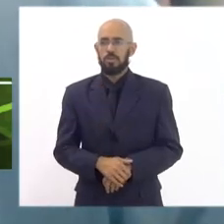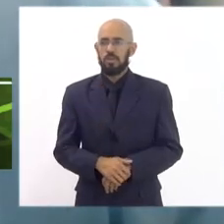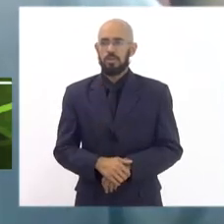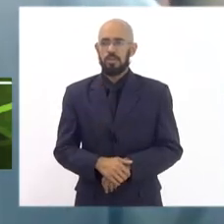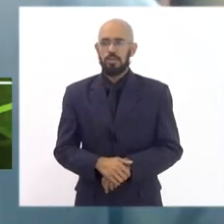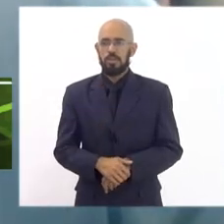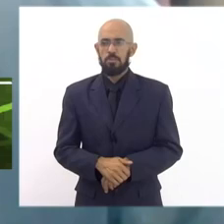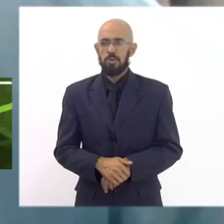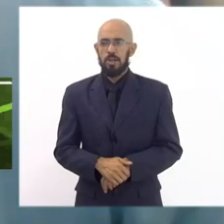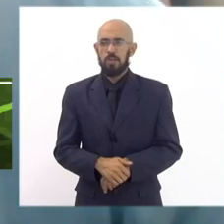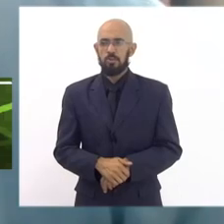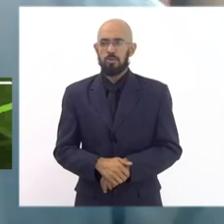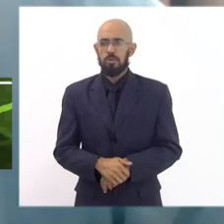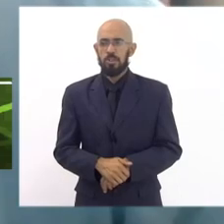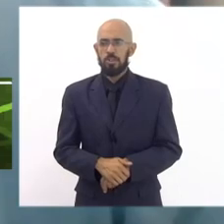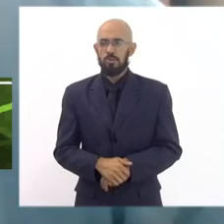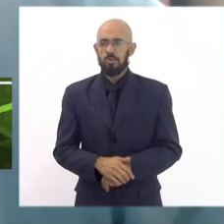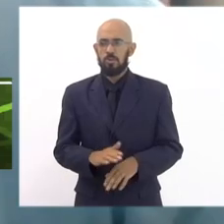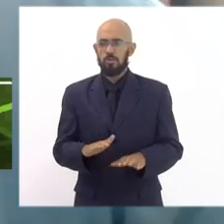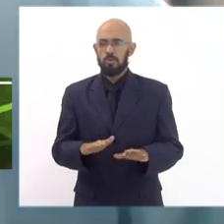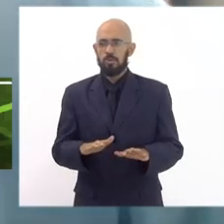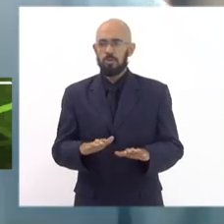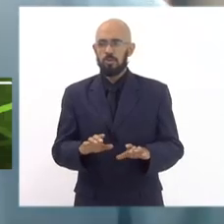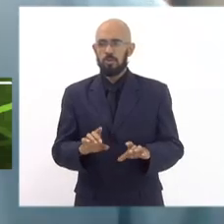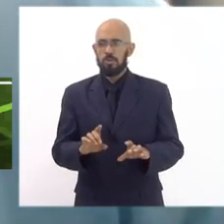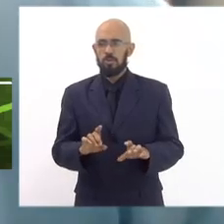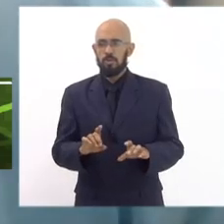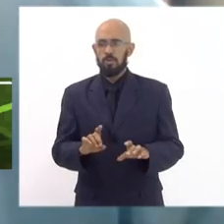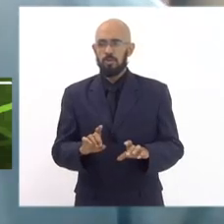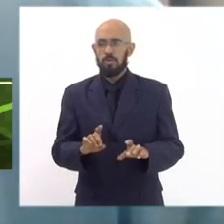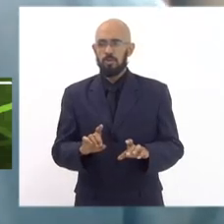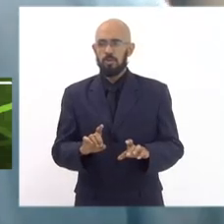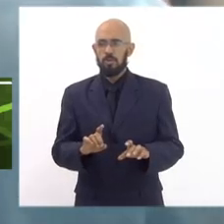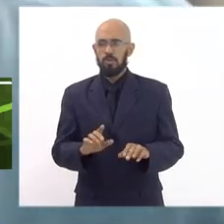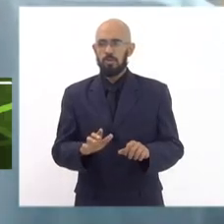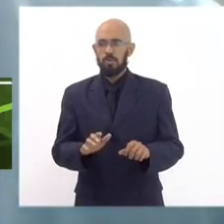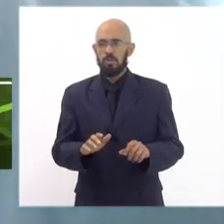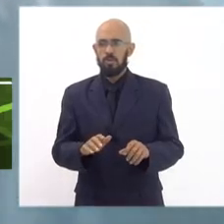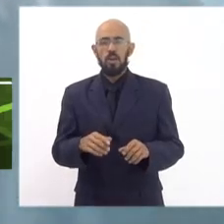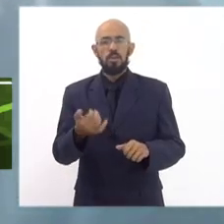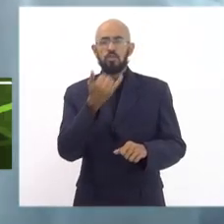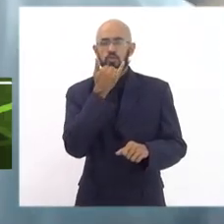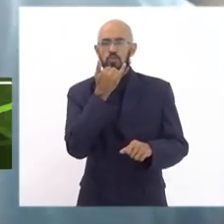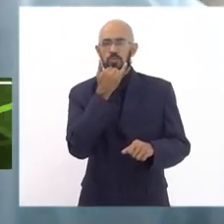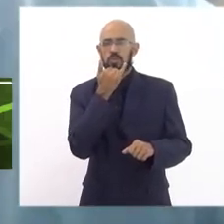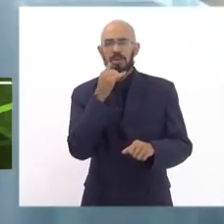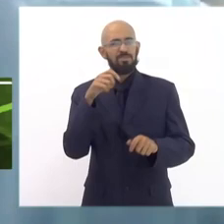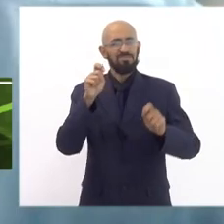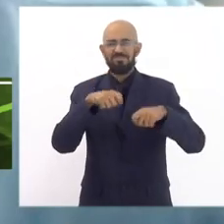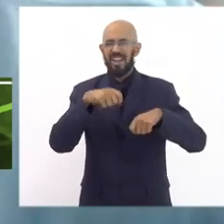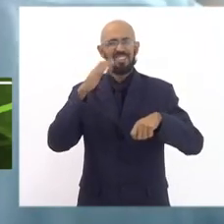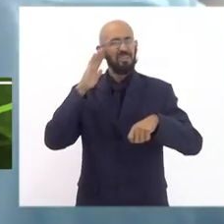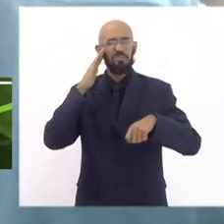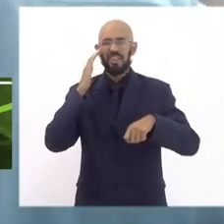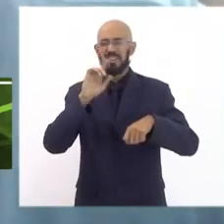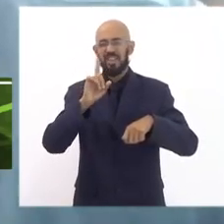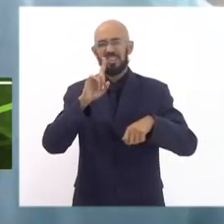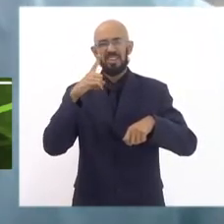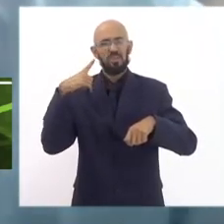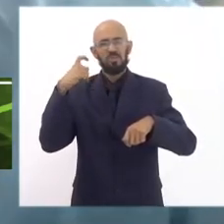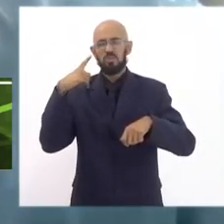em Brasília, a ministra Carmen Lúcia e a ministra Fux, ocuparam dos ex-ministros. Mink, perdão, o som está muito